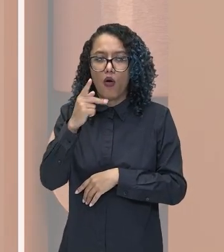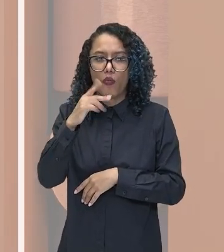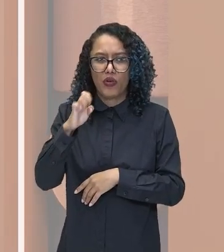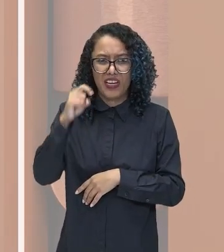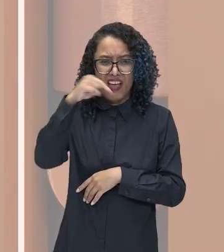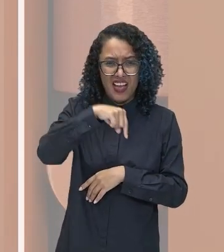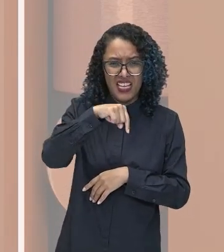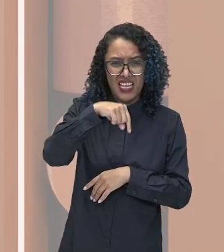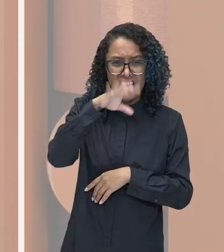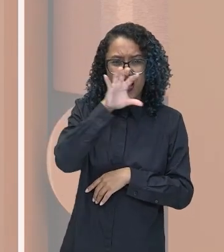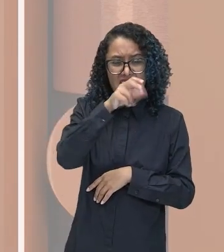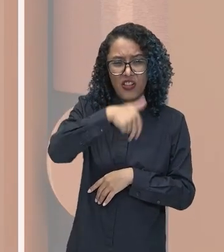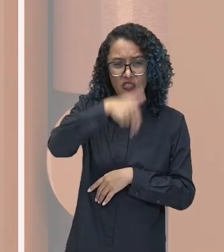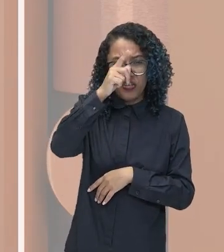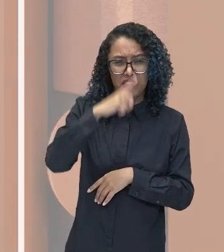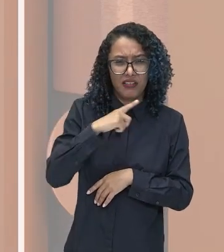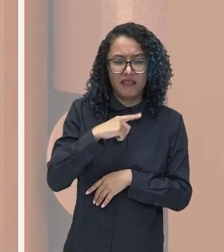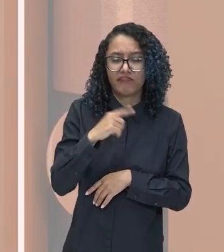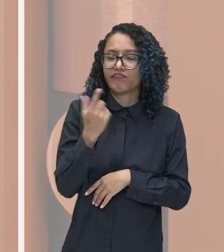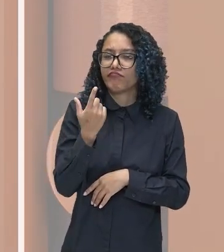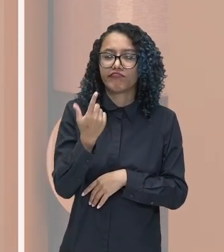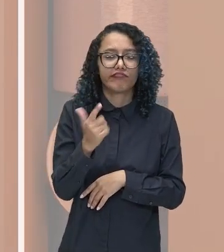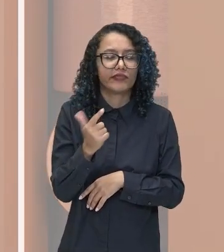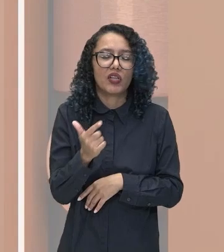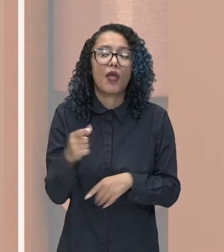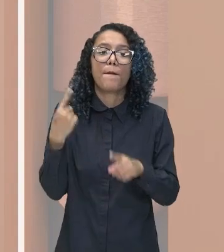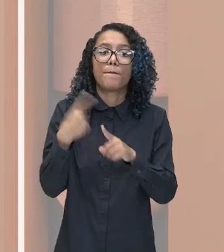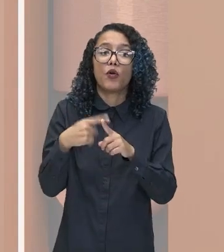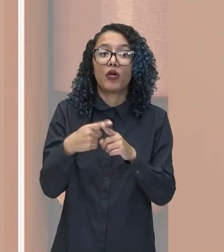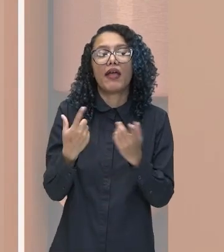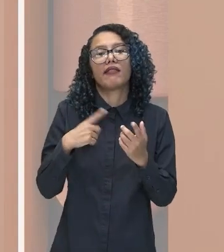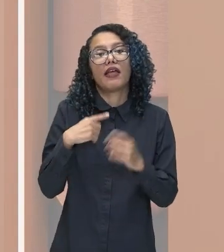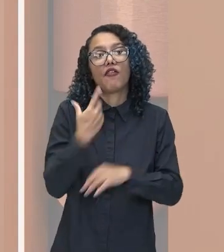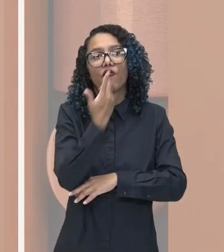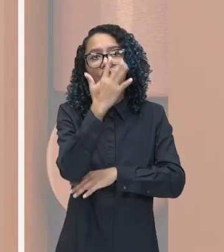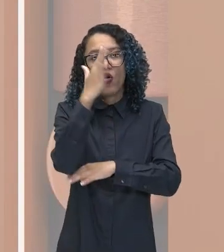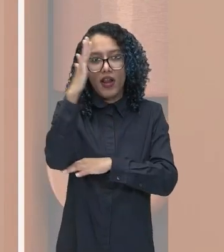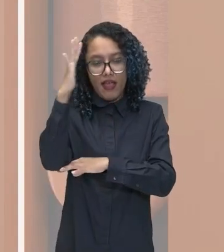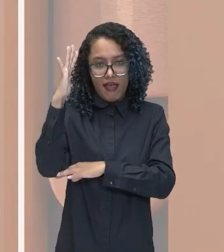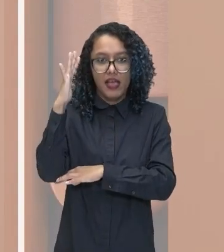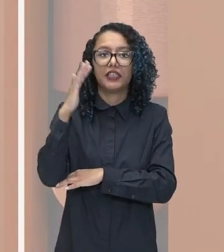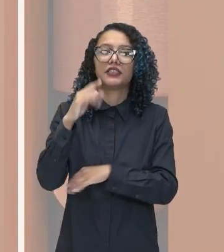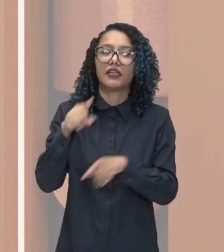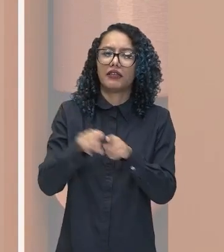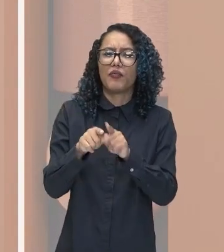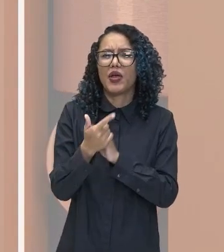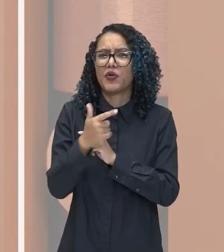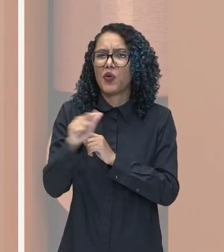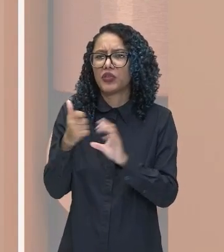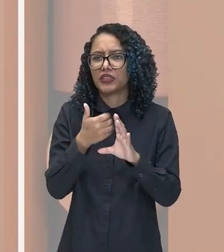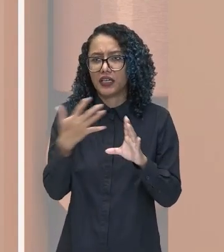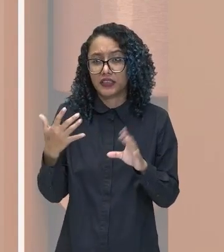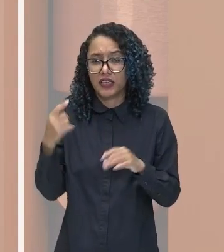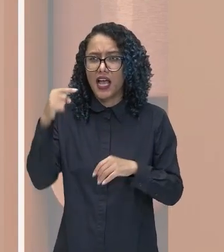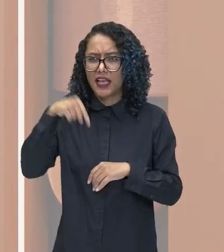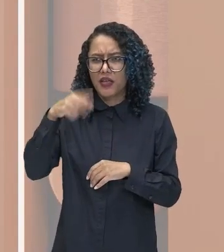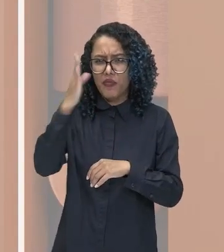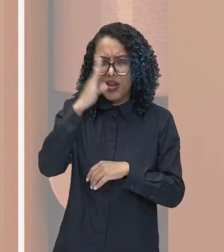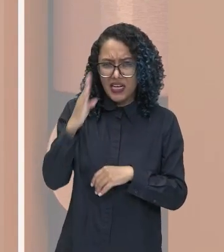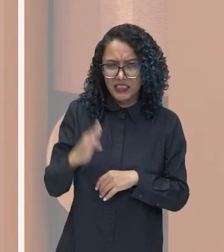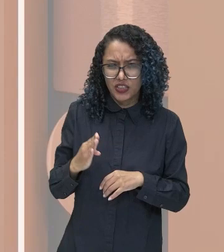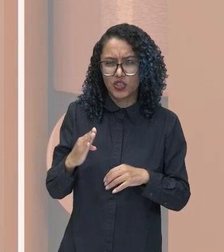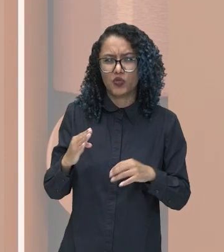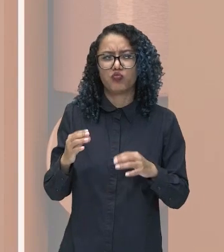não, por conta ali da floresta amazônica e outras estruturas. No Brasil, tem megalópolis? Temos, lá